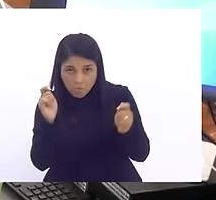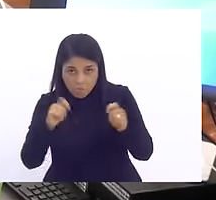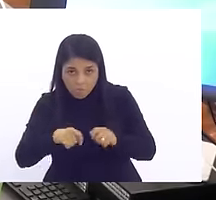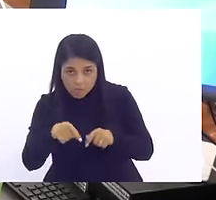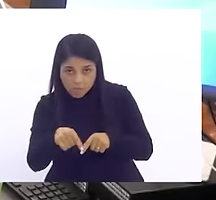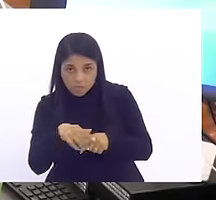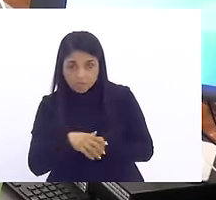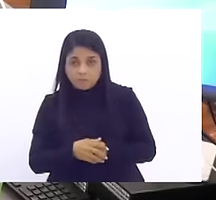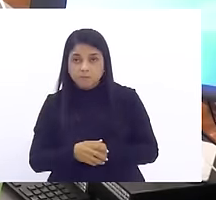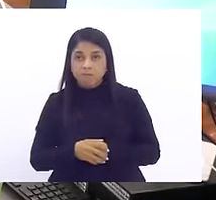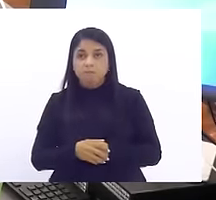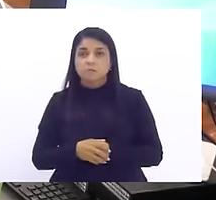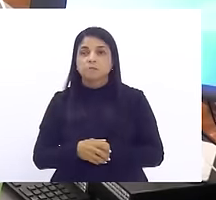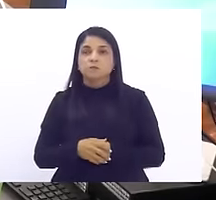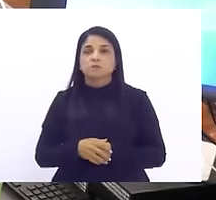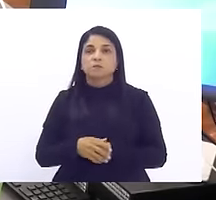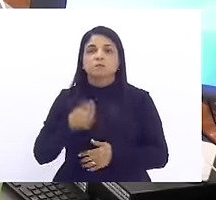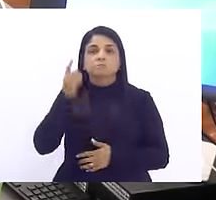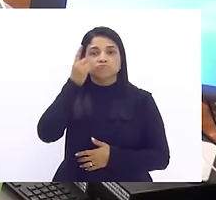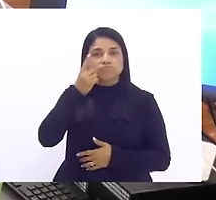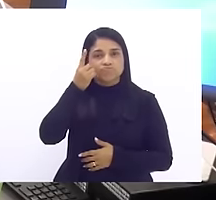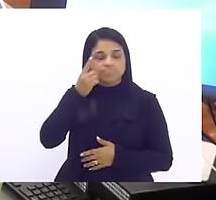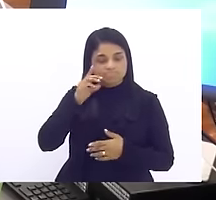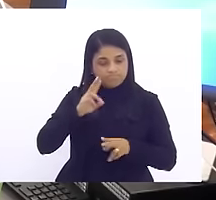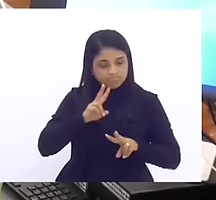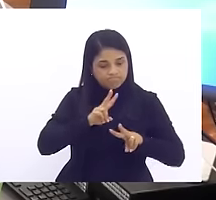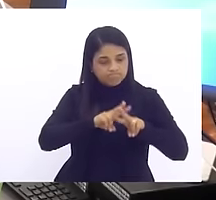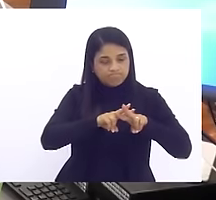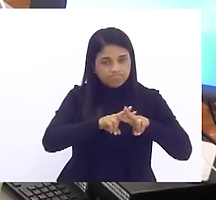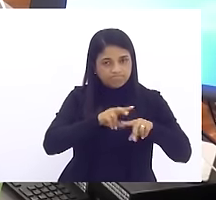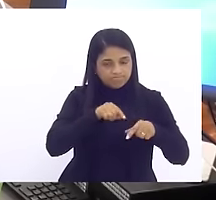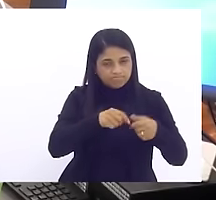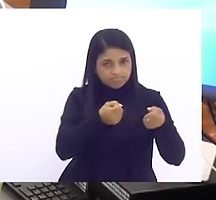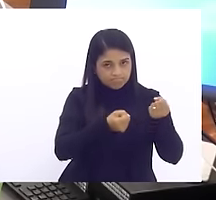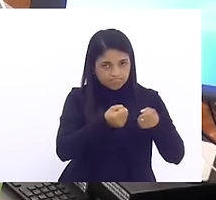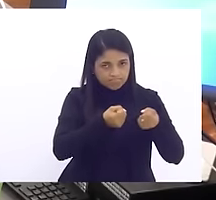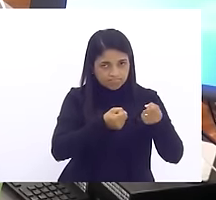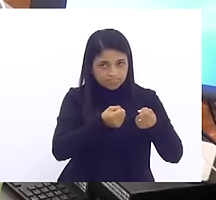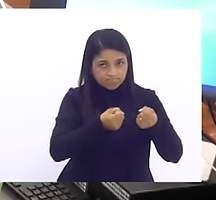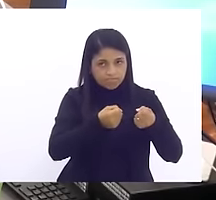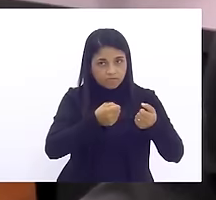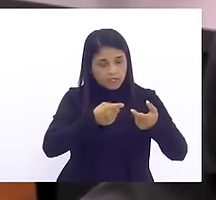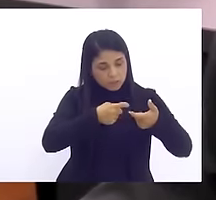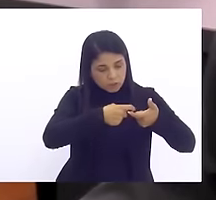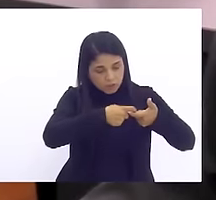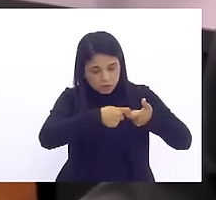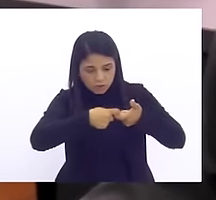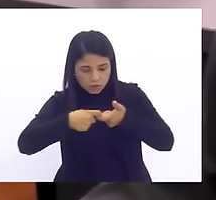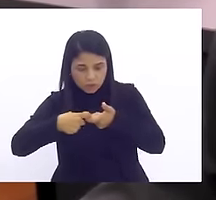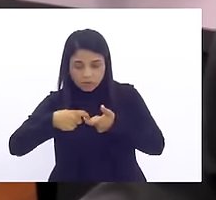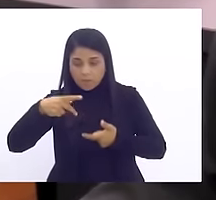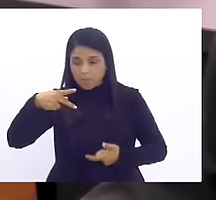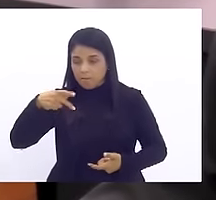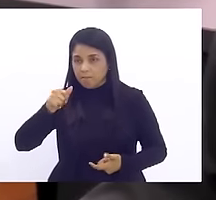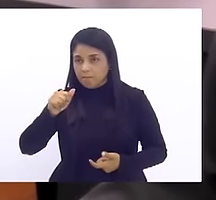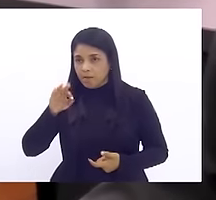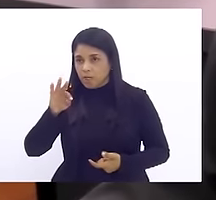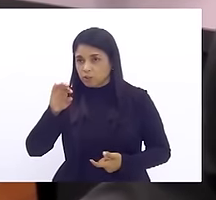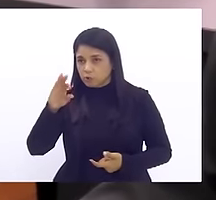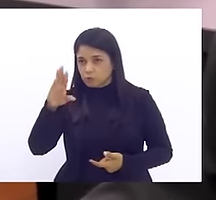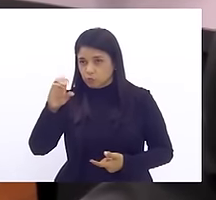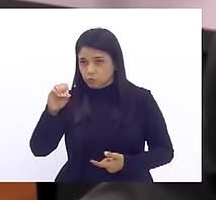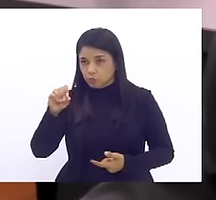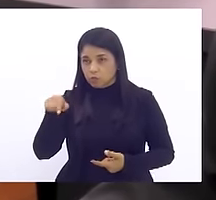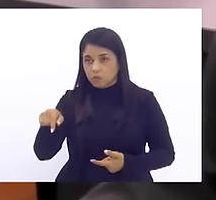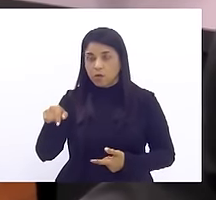Deputado no momento da apreensão quem direciona a qual Pátio o nosso serviço vai ser prestado